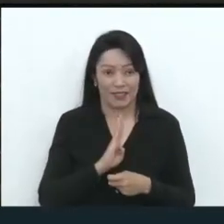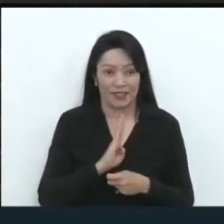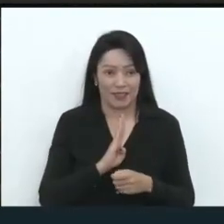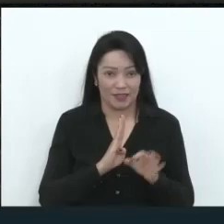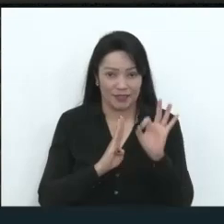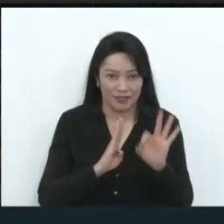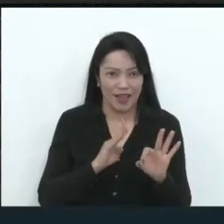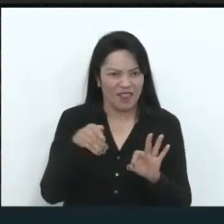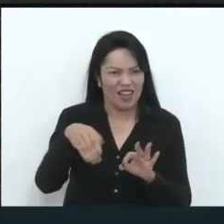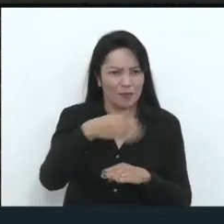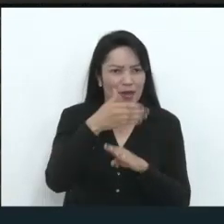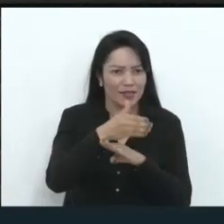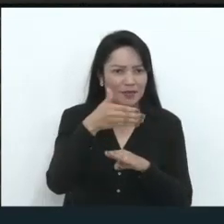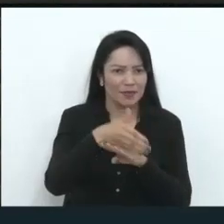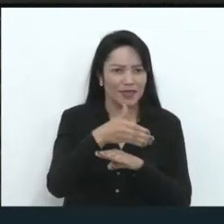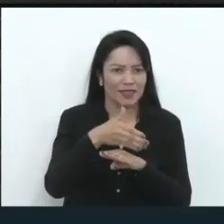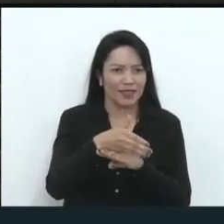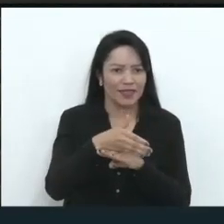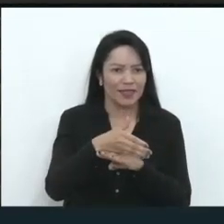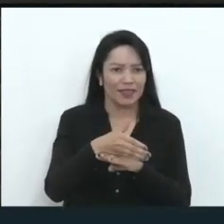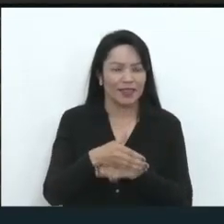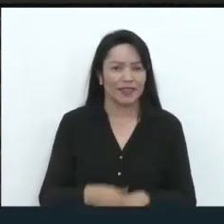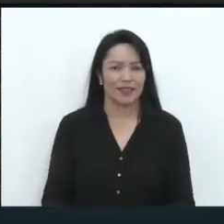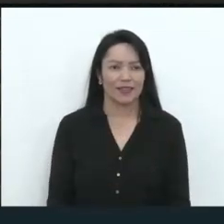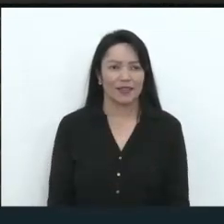vai participar, vereadora?